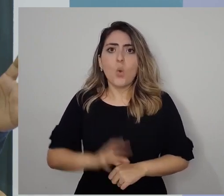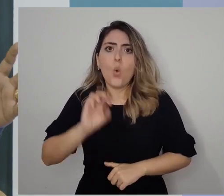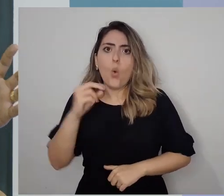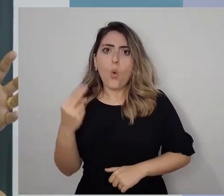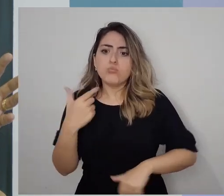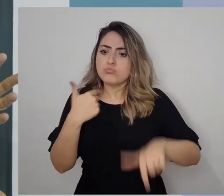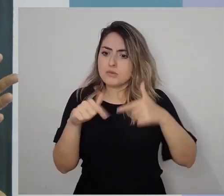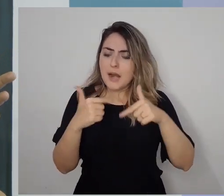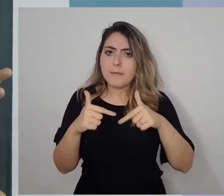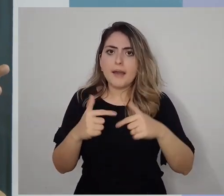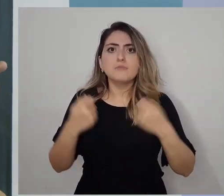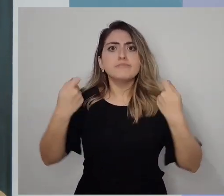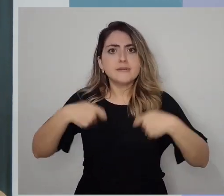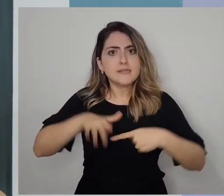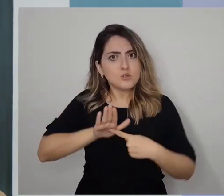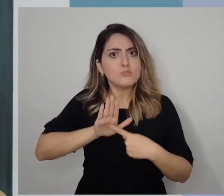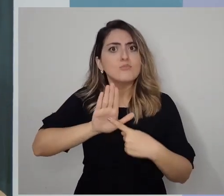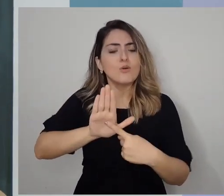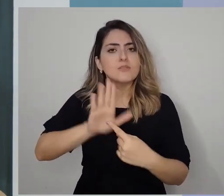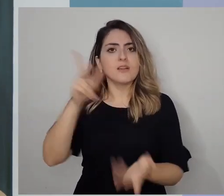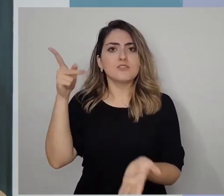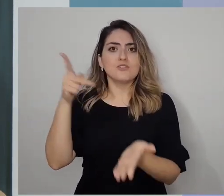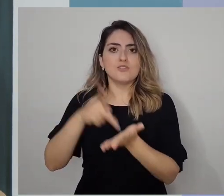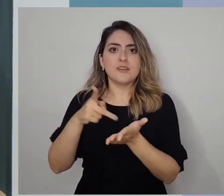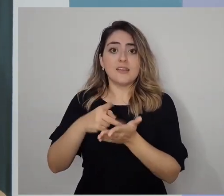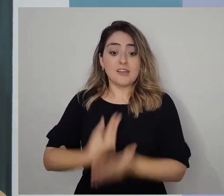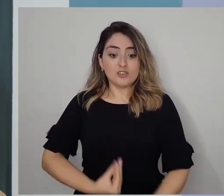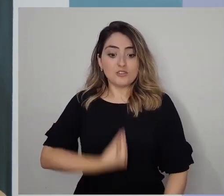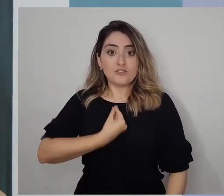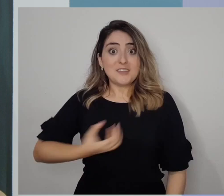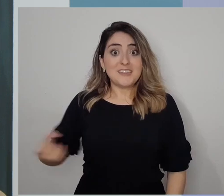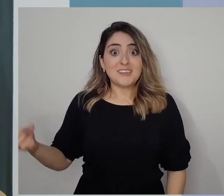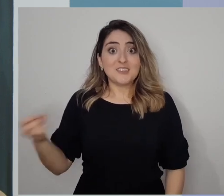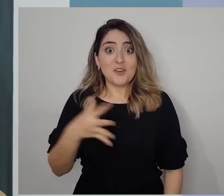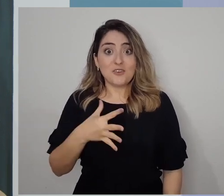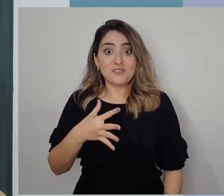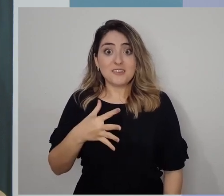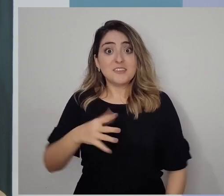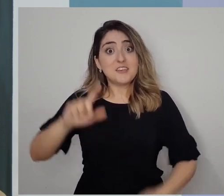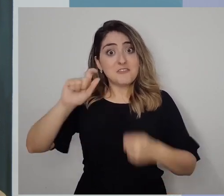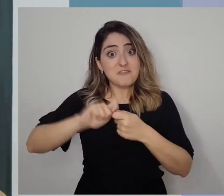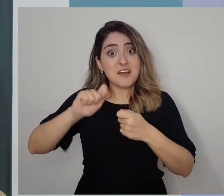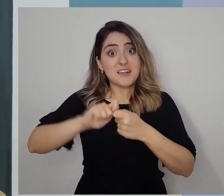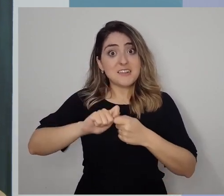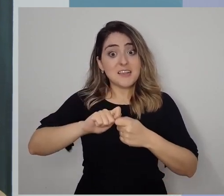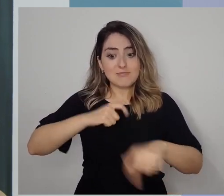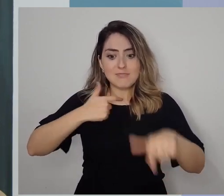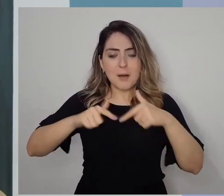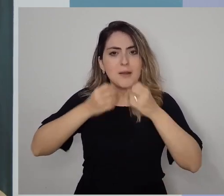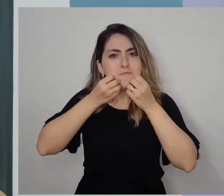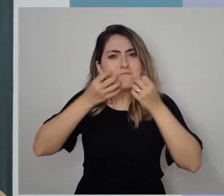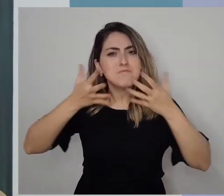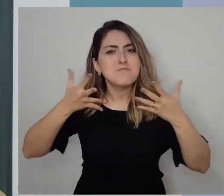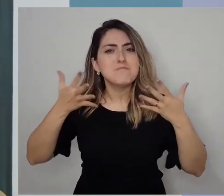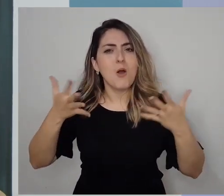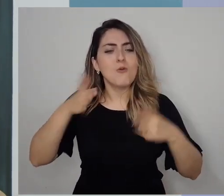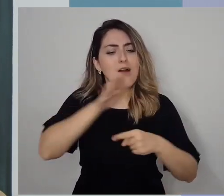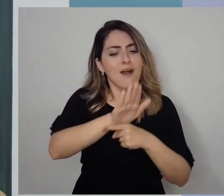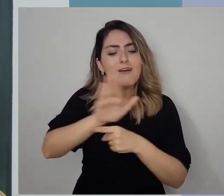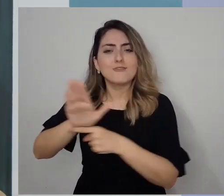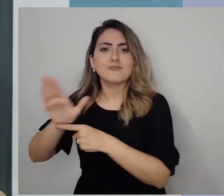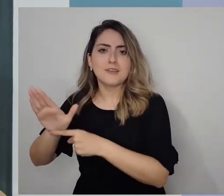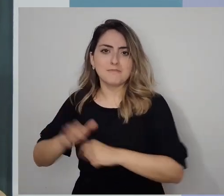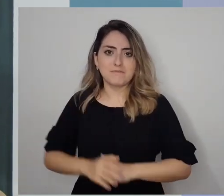vai falar sobre tudo isso. Toda essa vida prática tem a ver com prática de boas obras. E foi para isso que você foi salvo. Você